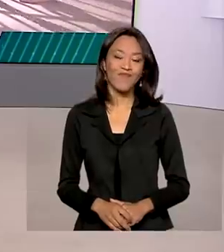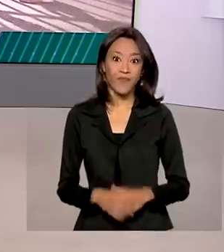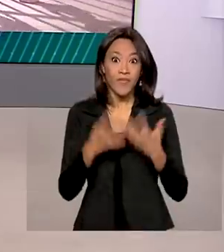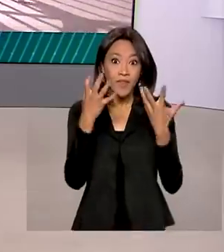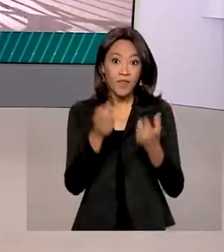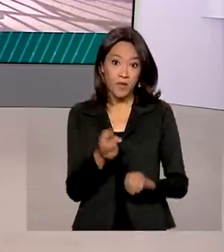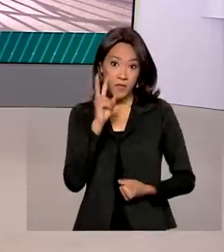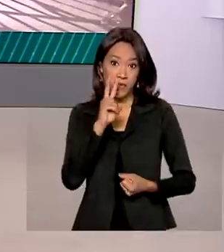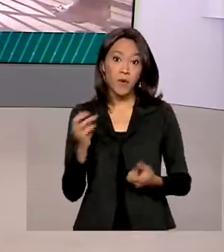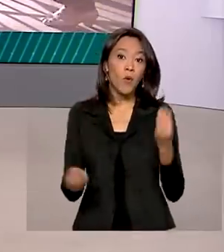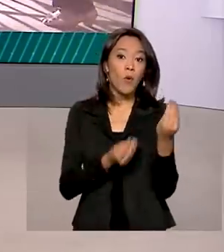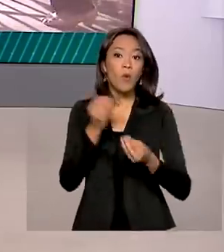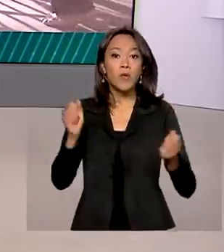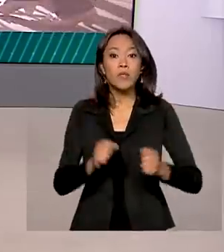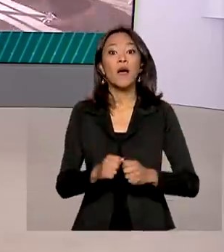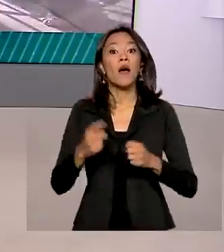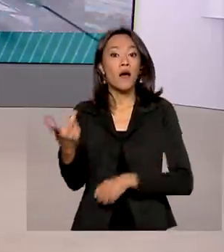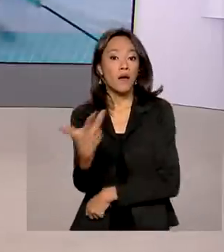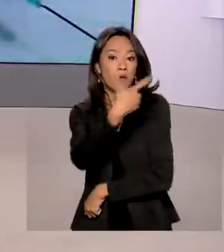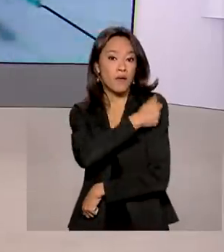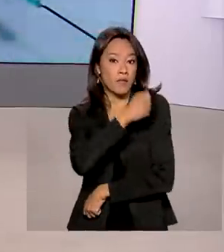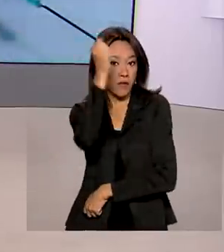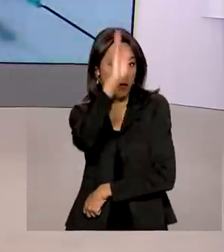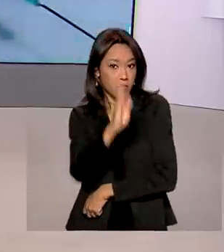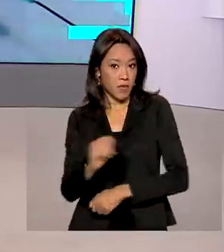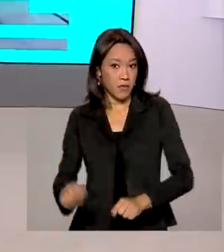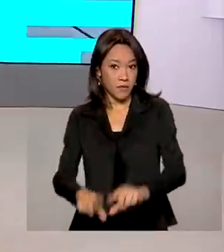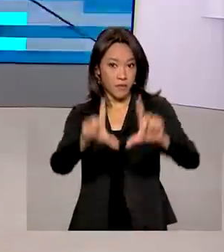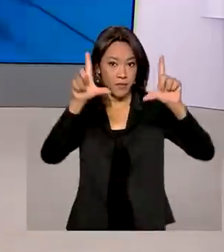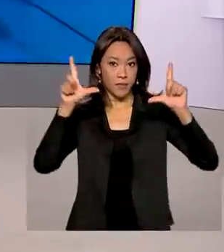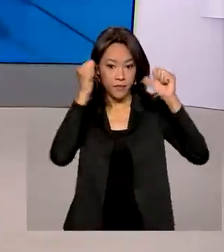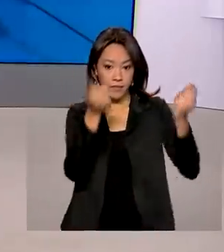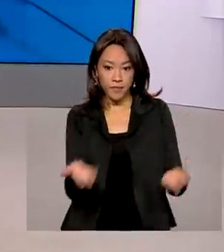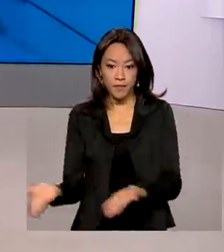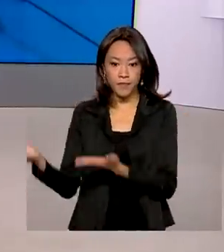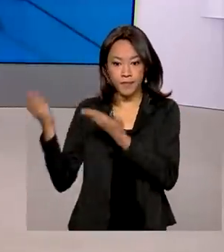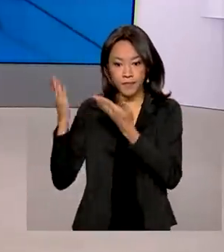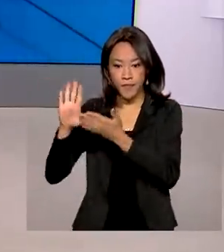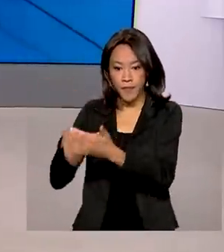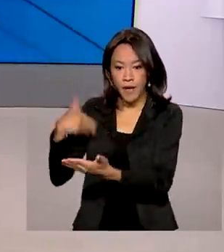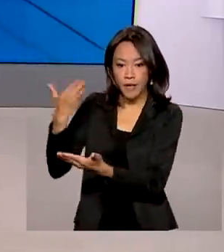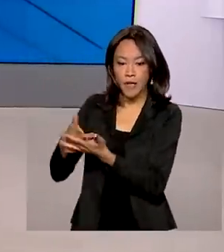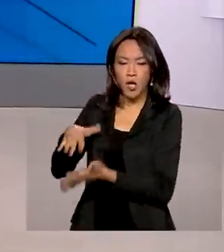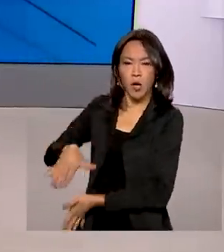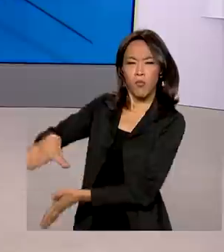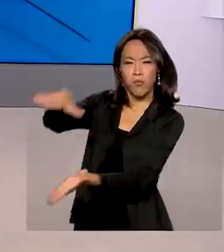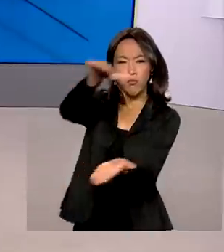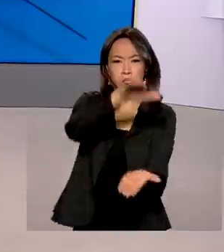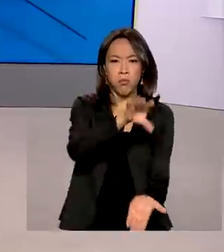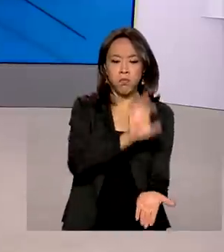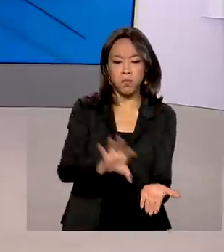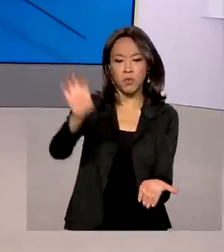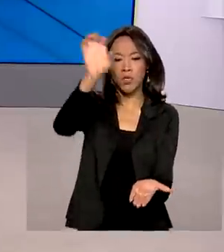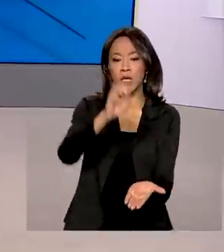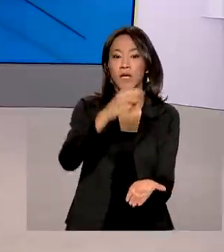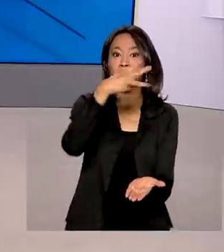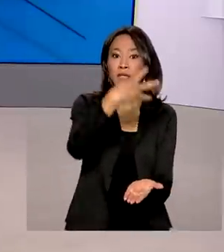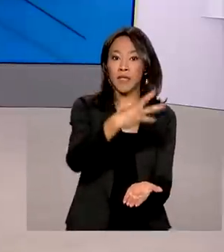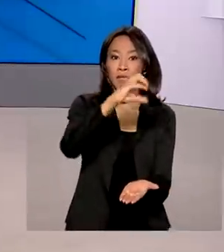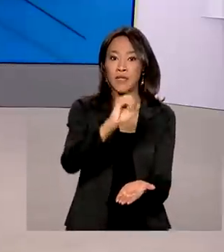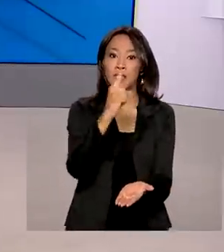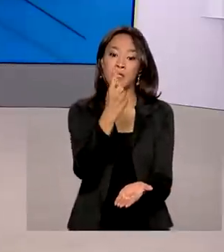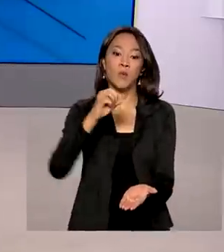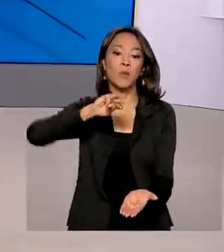e vamos ver como está a vacinação contra cover de 19 no Brasil vamos lá até agora foram distribuídas mais de 301 milhões